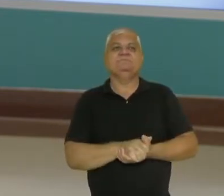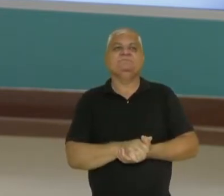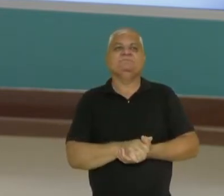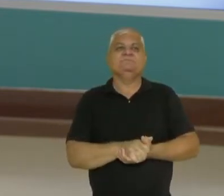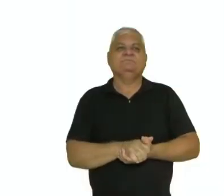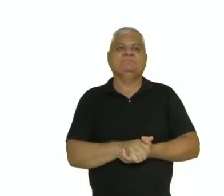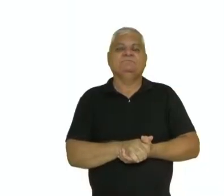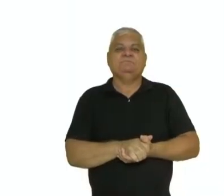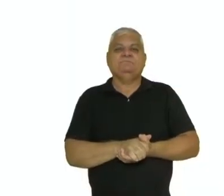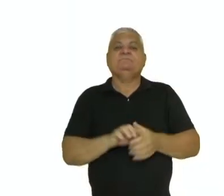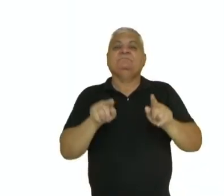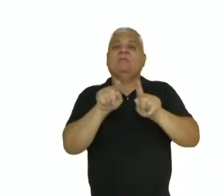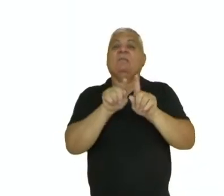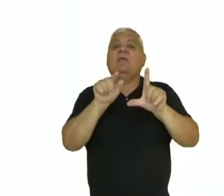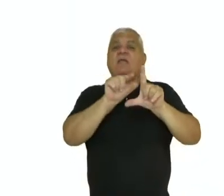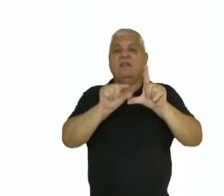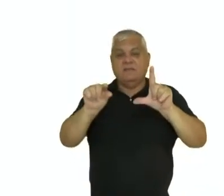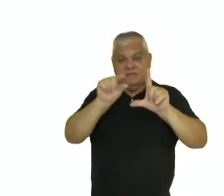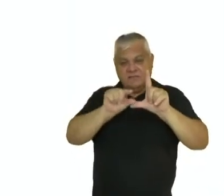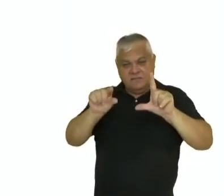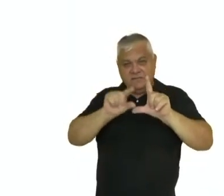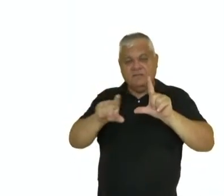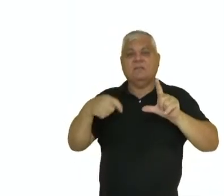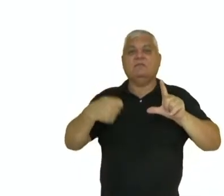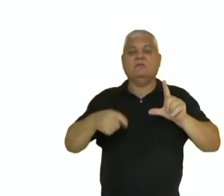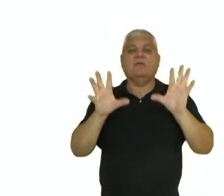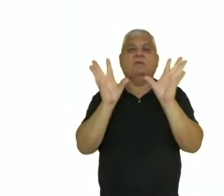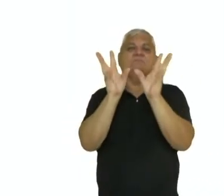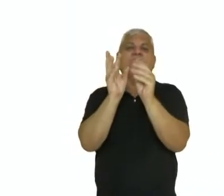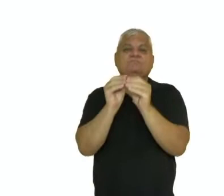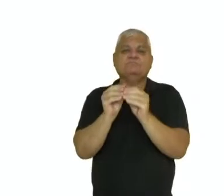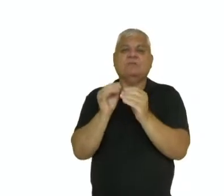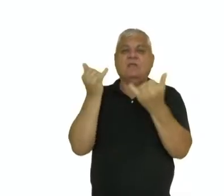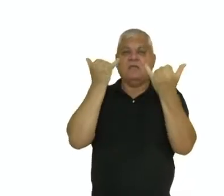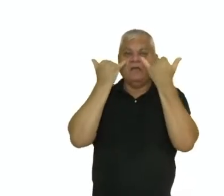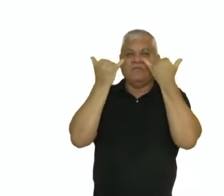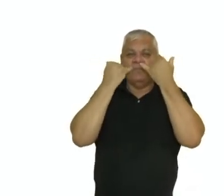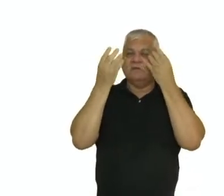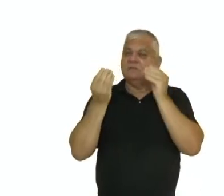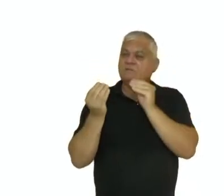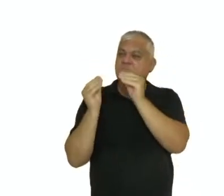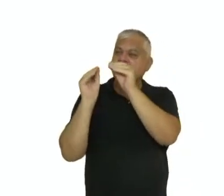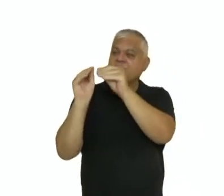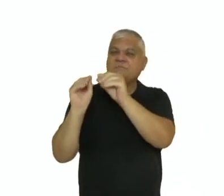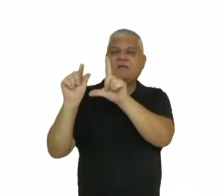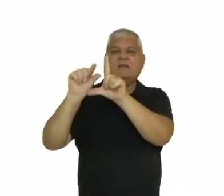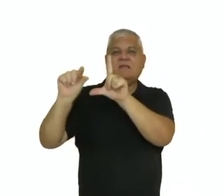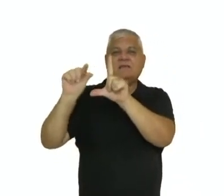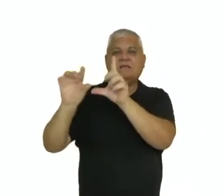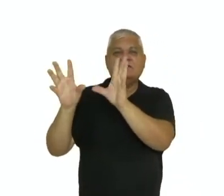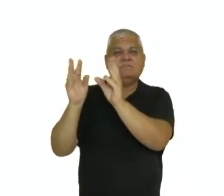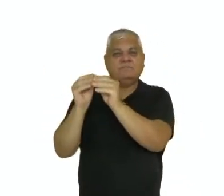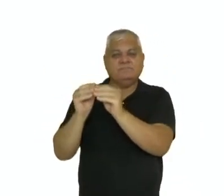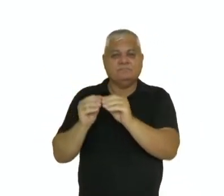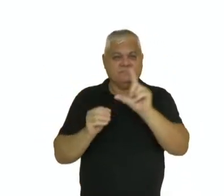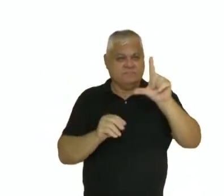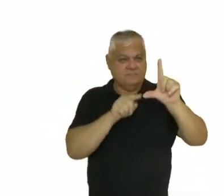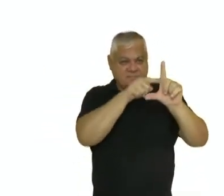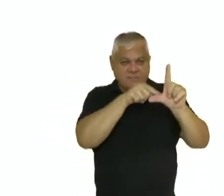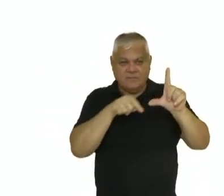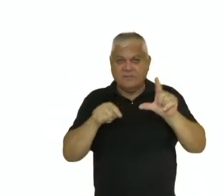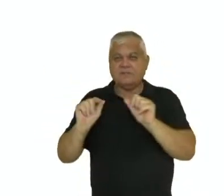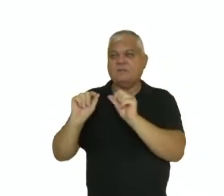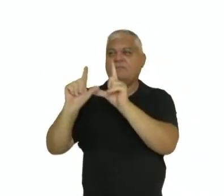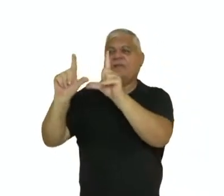Tá? E a gente vai ter também a legenda, que é um pequeno resumo das informações analisadas no gráfico e podem ser colocadas em qualquer